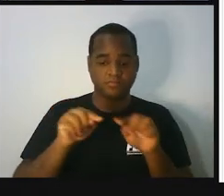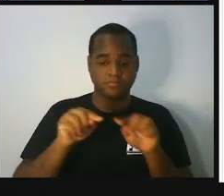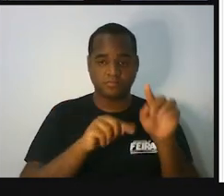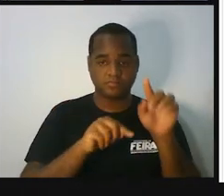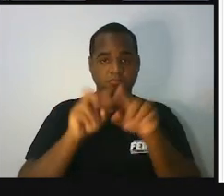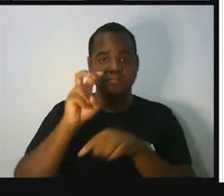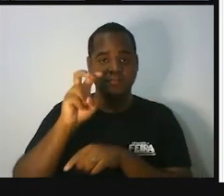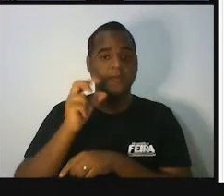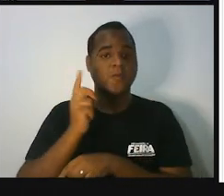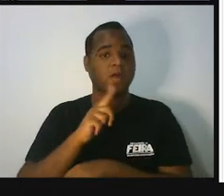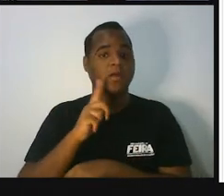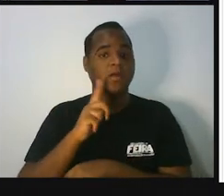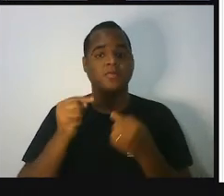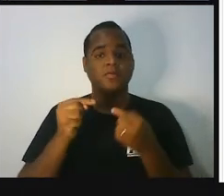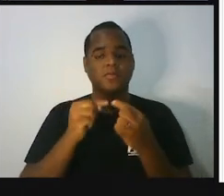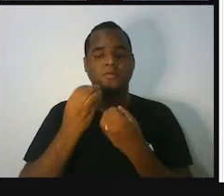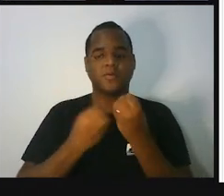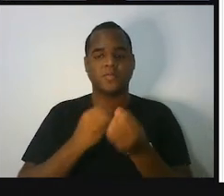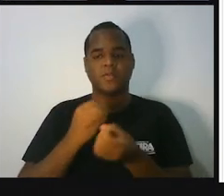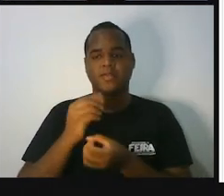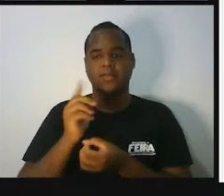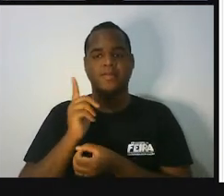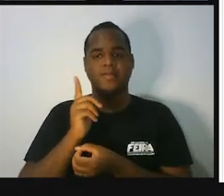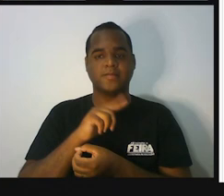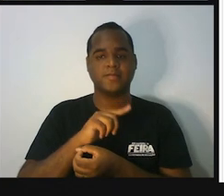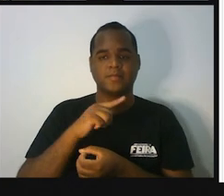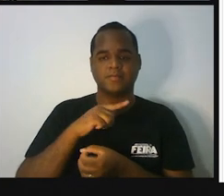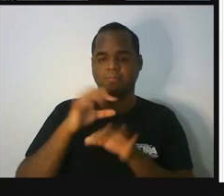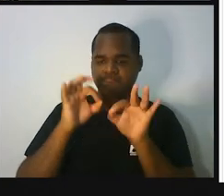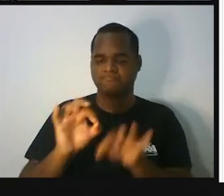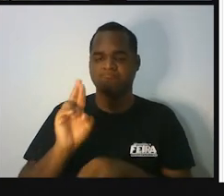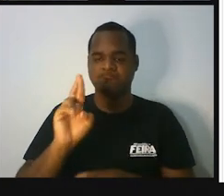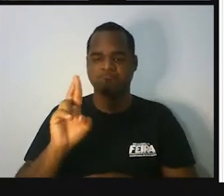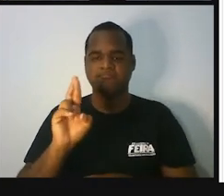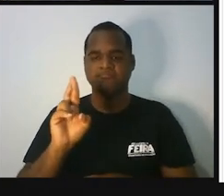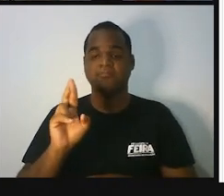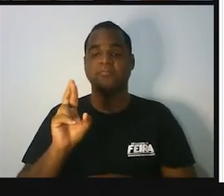esse? Se o pentágono é regular, eu